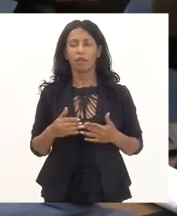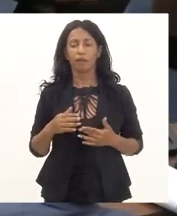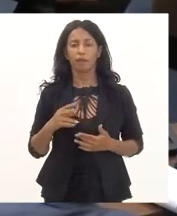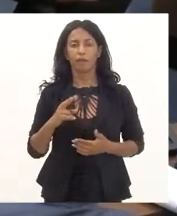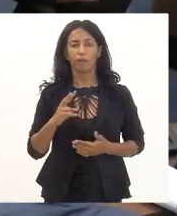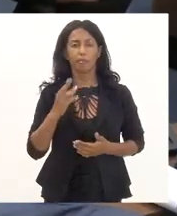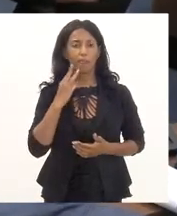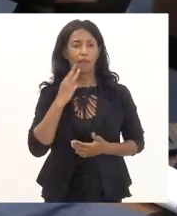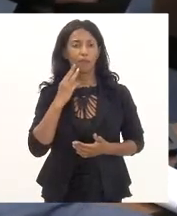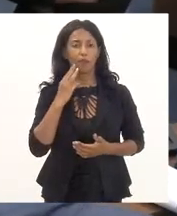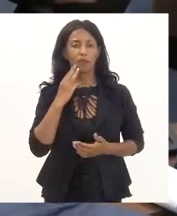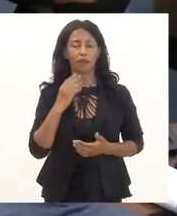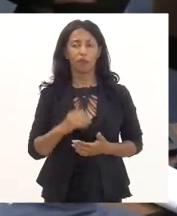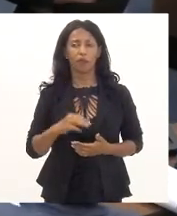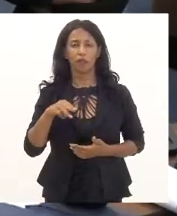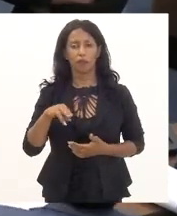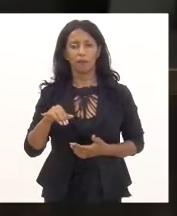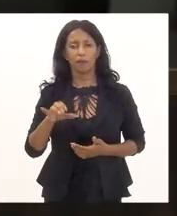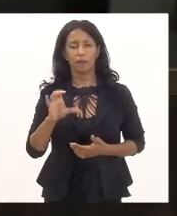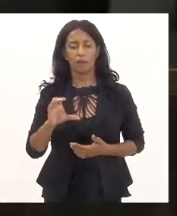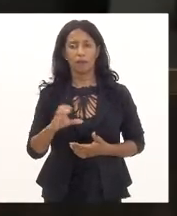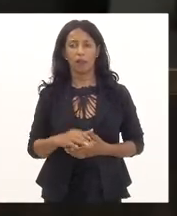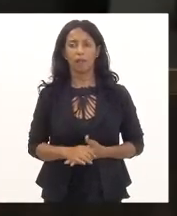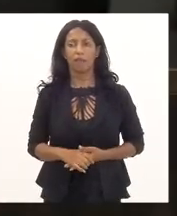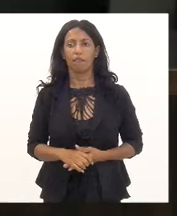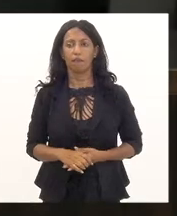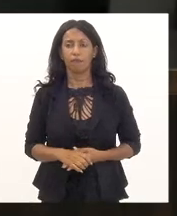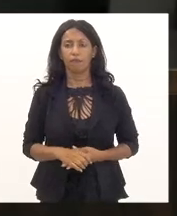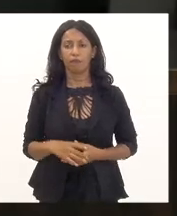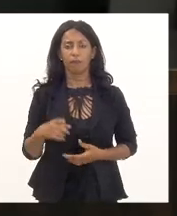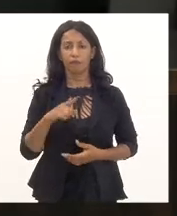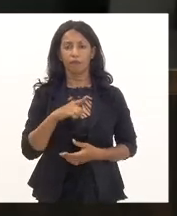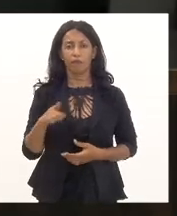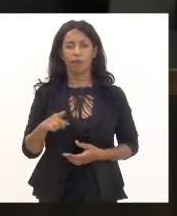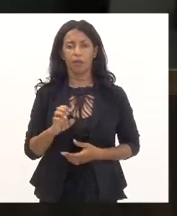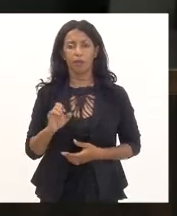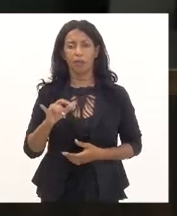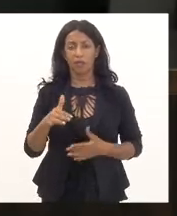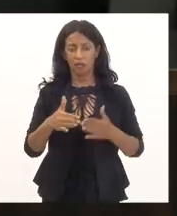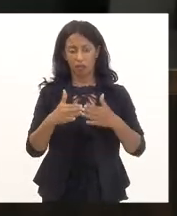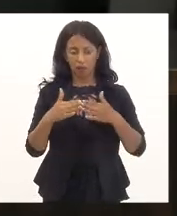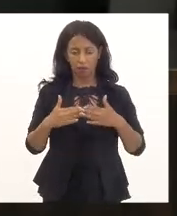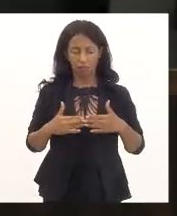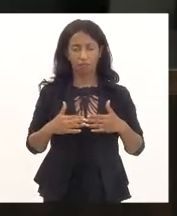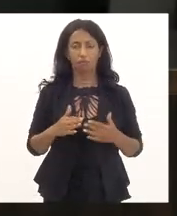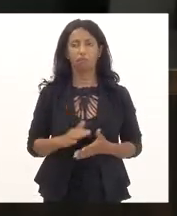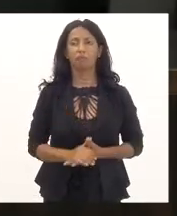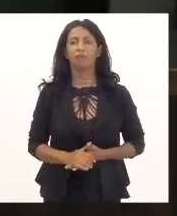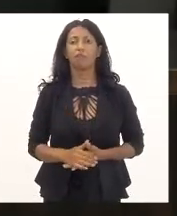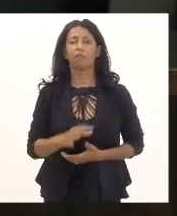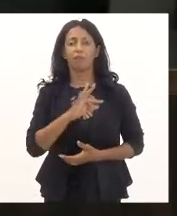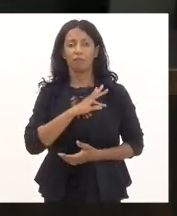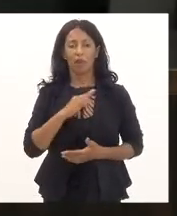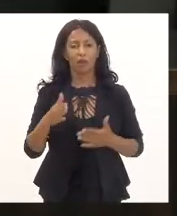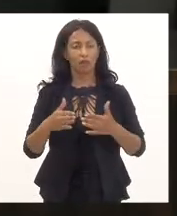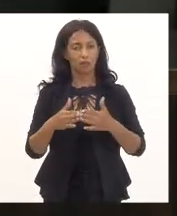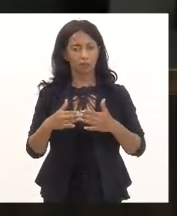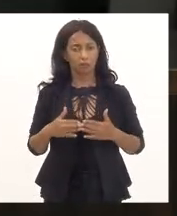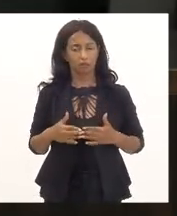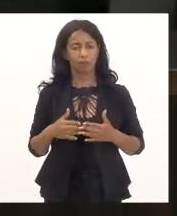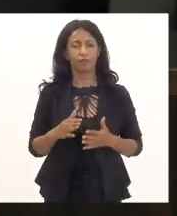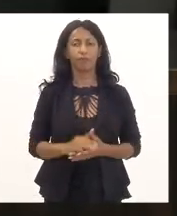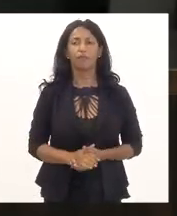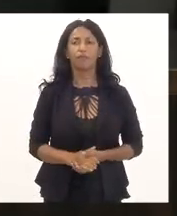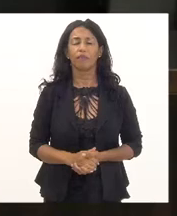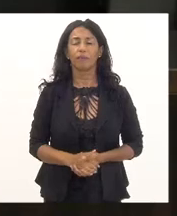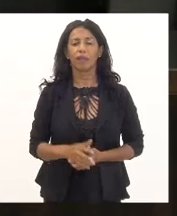do Carlos Mink. Abstenção, Zeidan. Abstenção. Zeidan, abstenção. Marta Rocha, abstenção. Projeto de